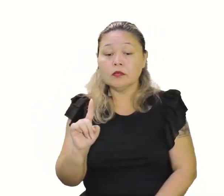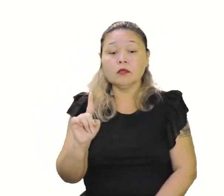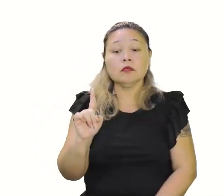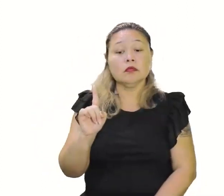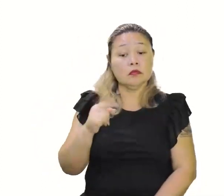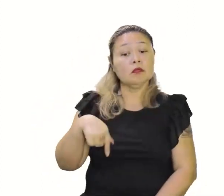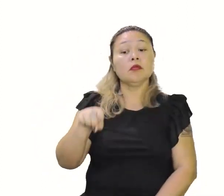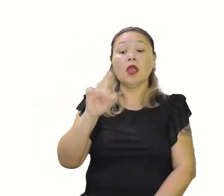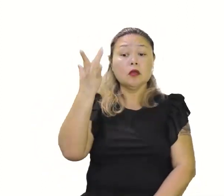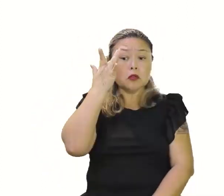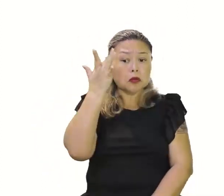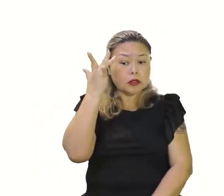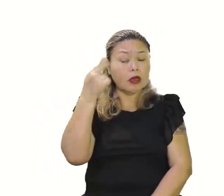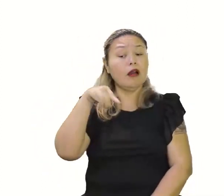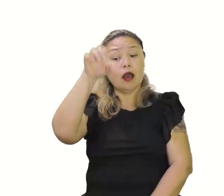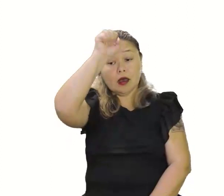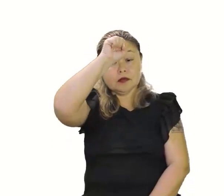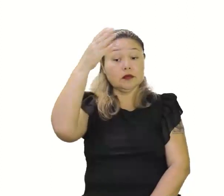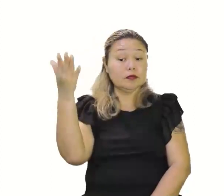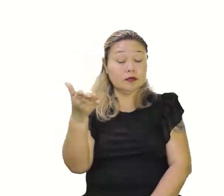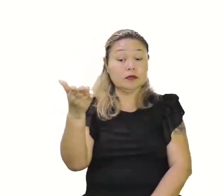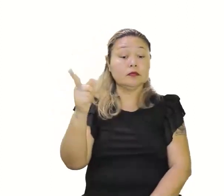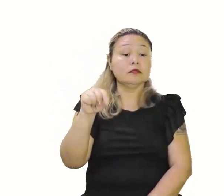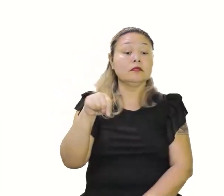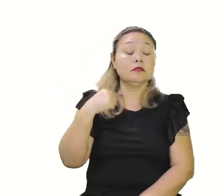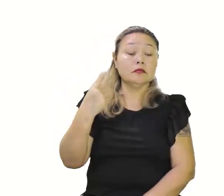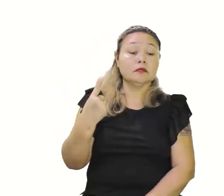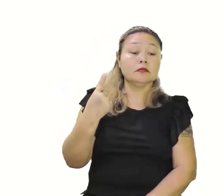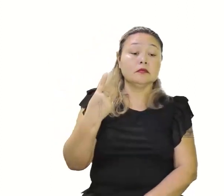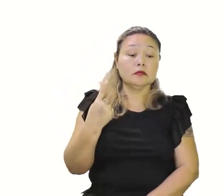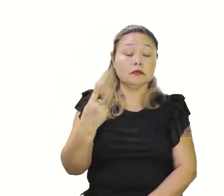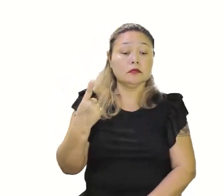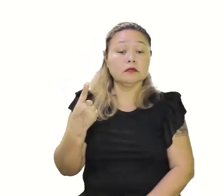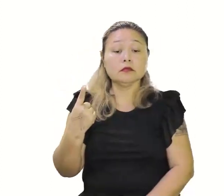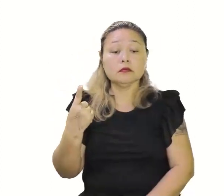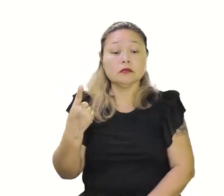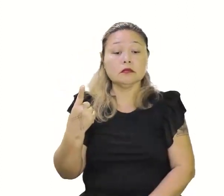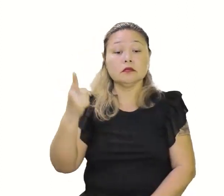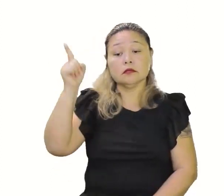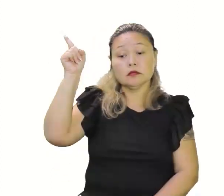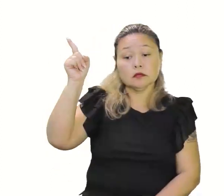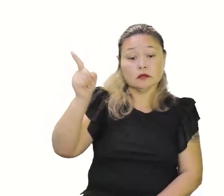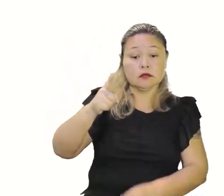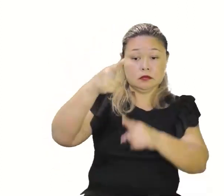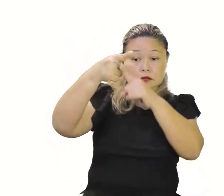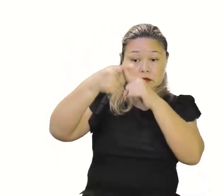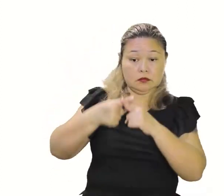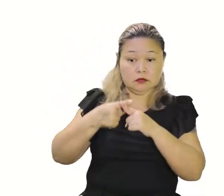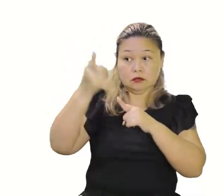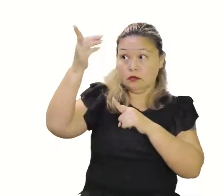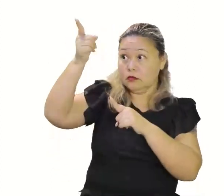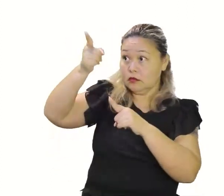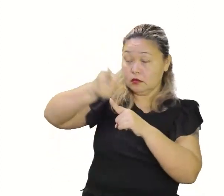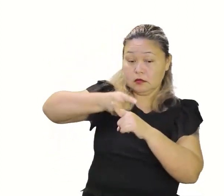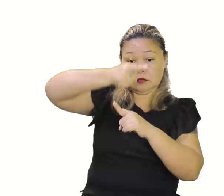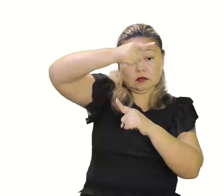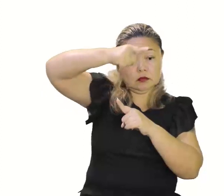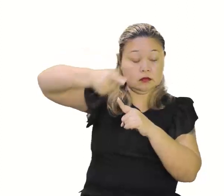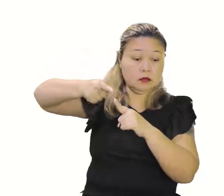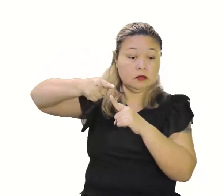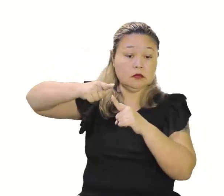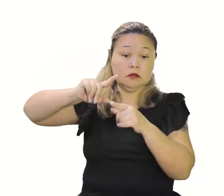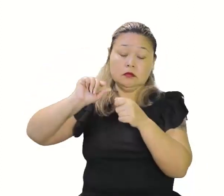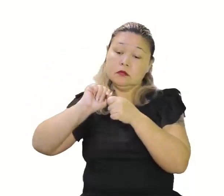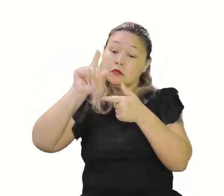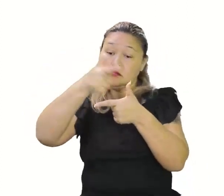vai aprender agora. E o que é isso, né? Nada mais, nada menos do que multiplicar cruzado. Ou a gente pensar que é